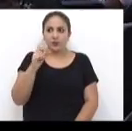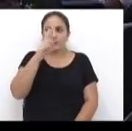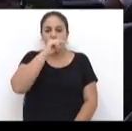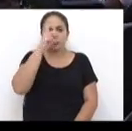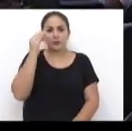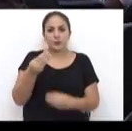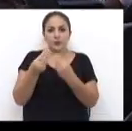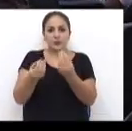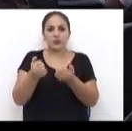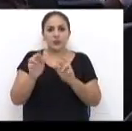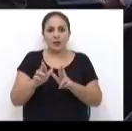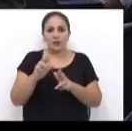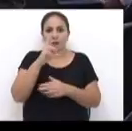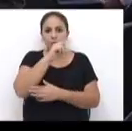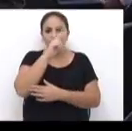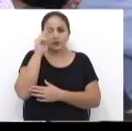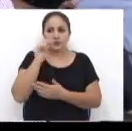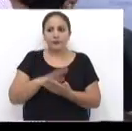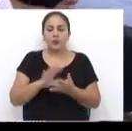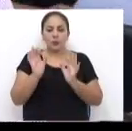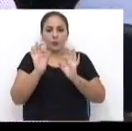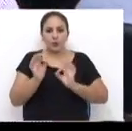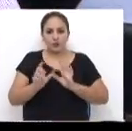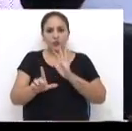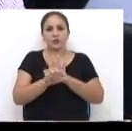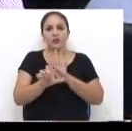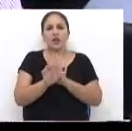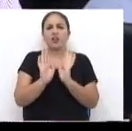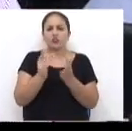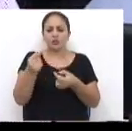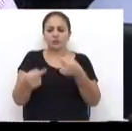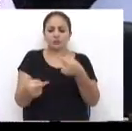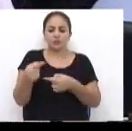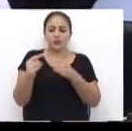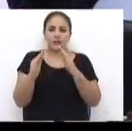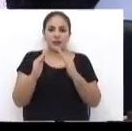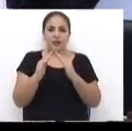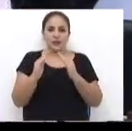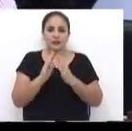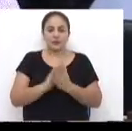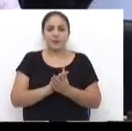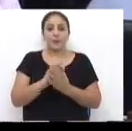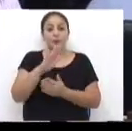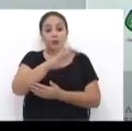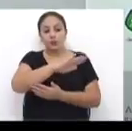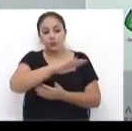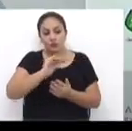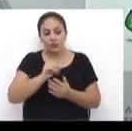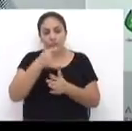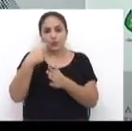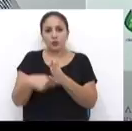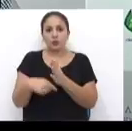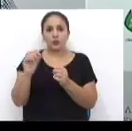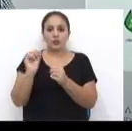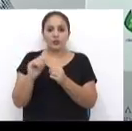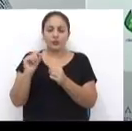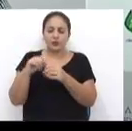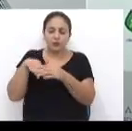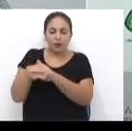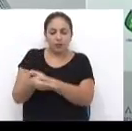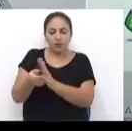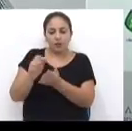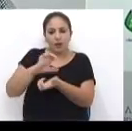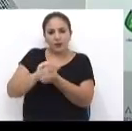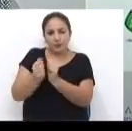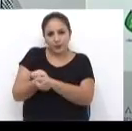de lei já estava tramitando na casa, mas foi retirado pelo autor, que fez adequações. Eu tive passando na